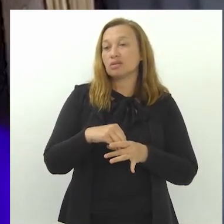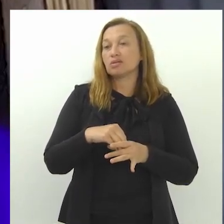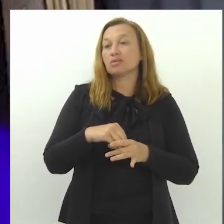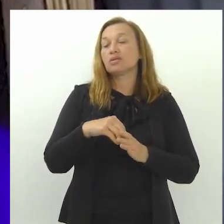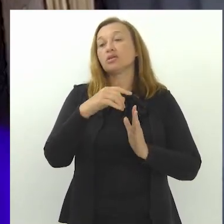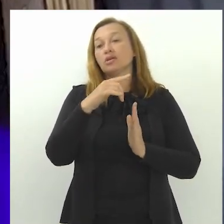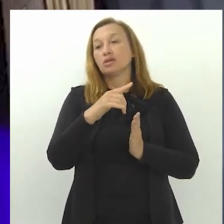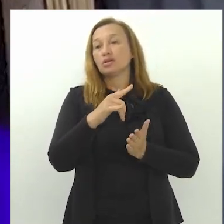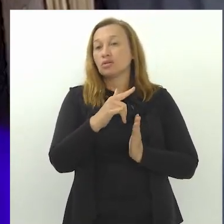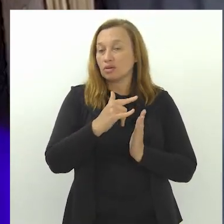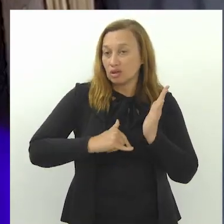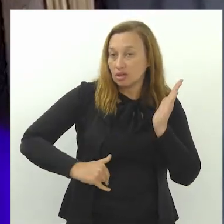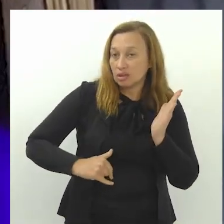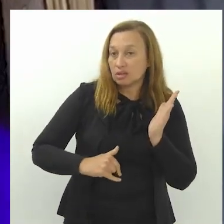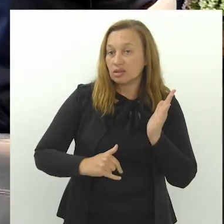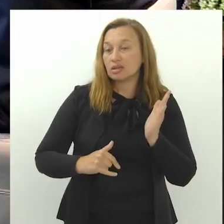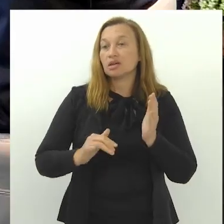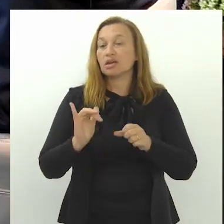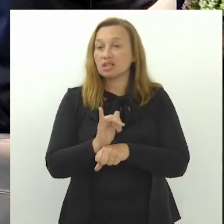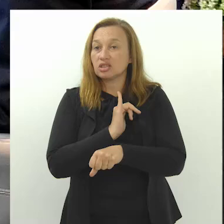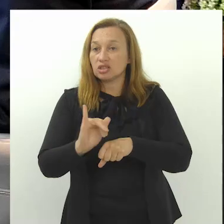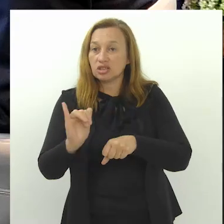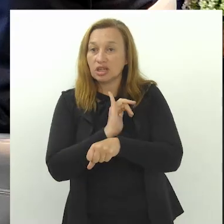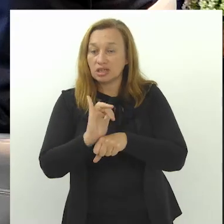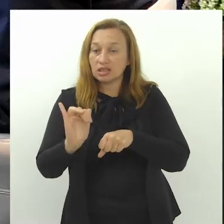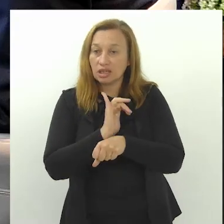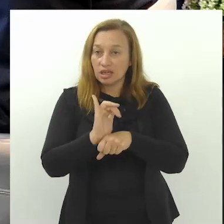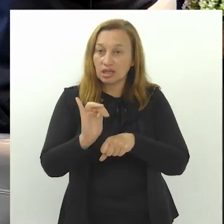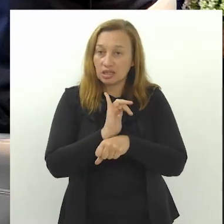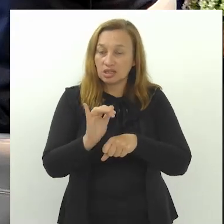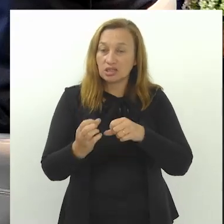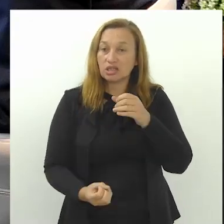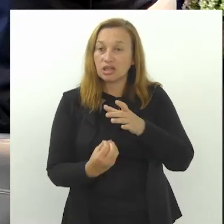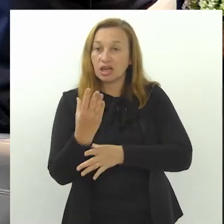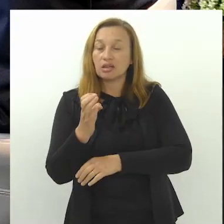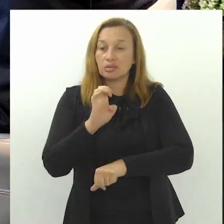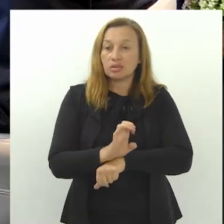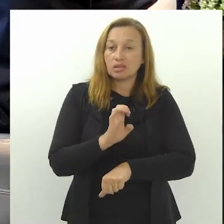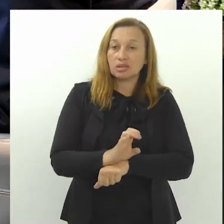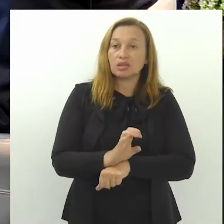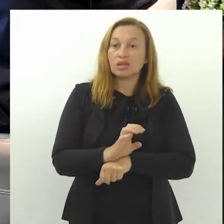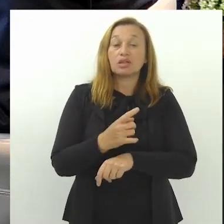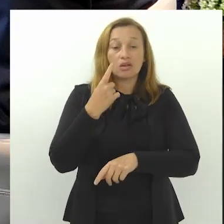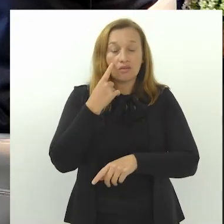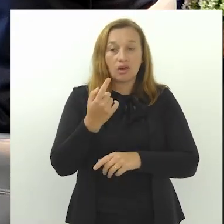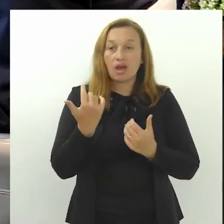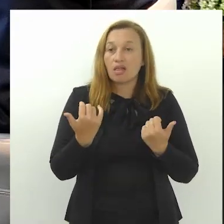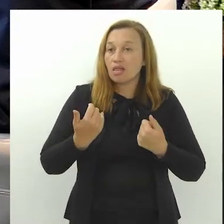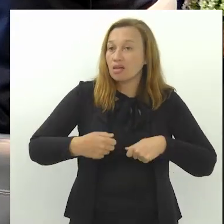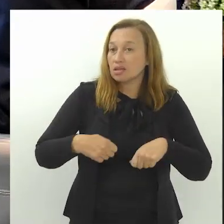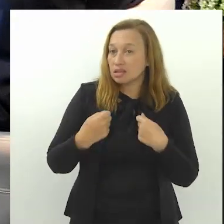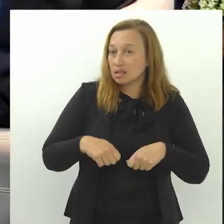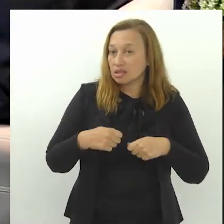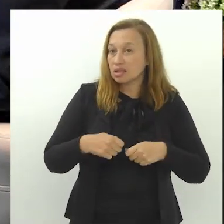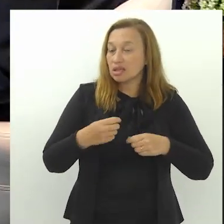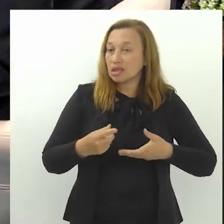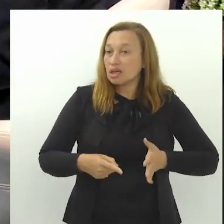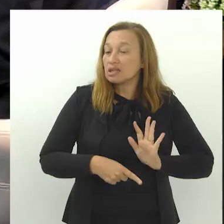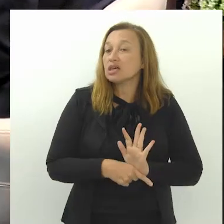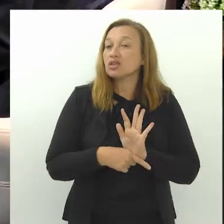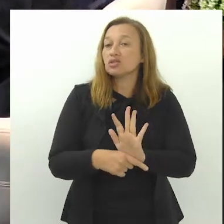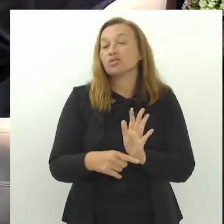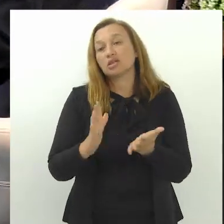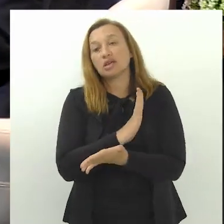de que as medidas coletivas adotadas pelos estados de fato reflitam esses anseios, essas necessidades e